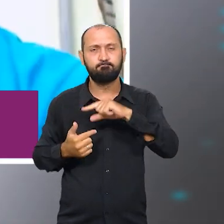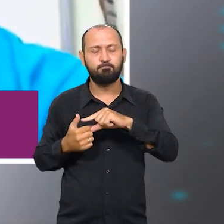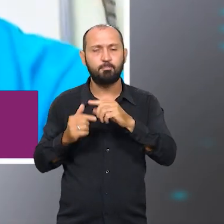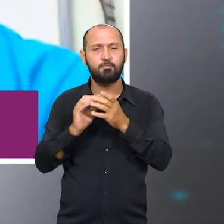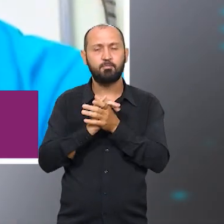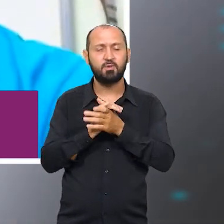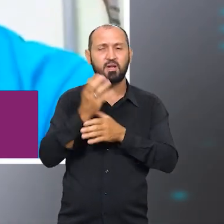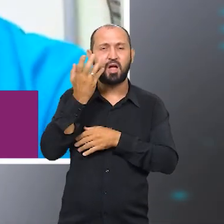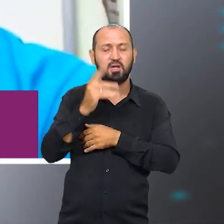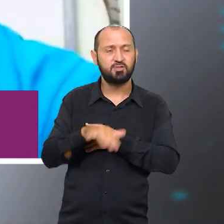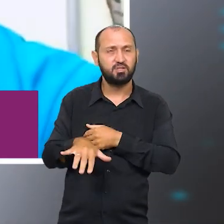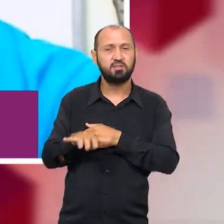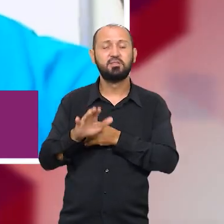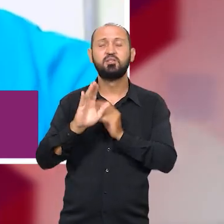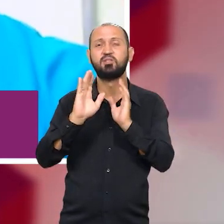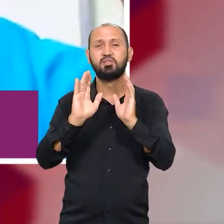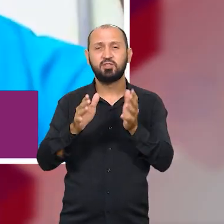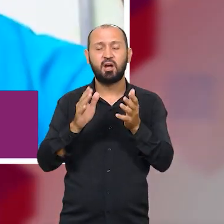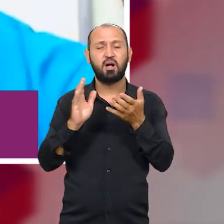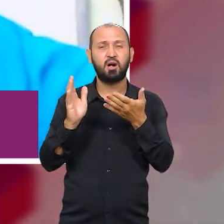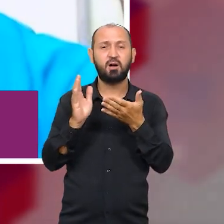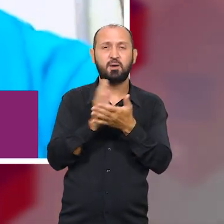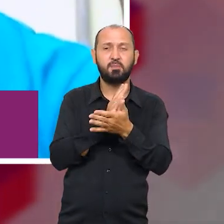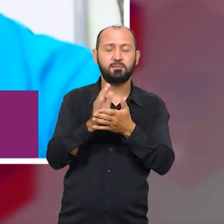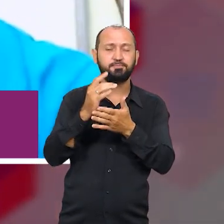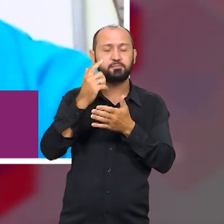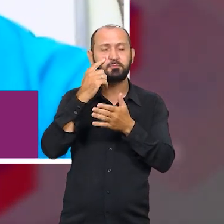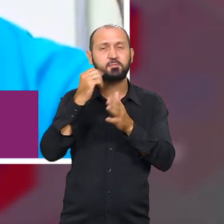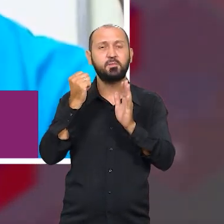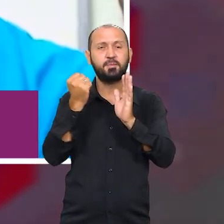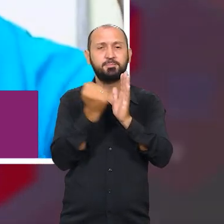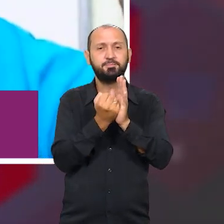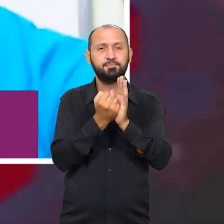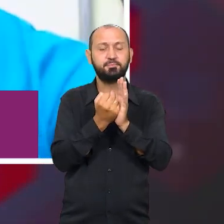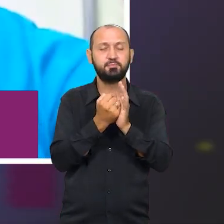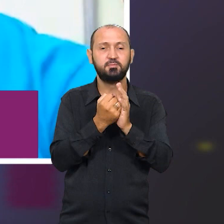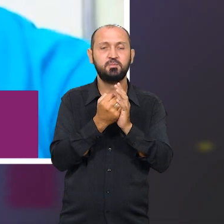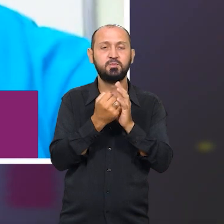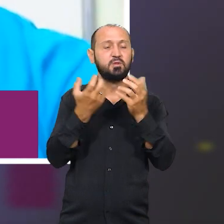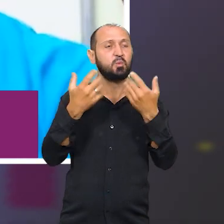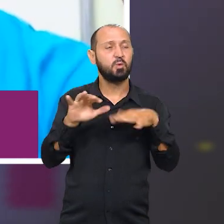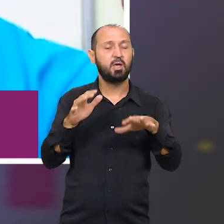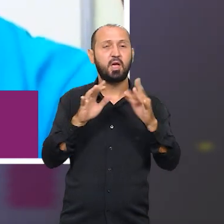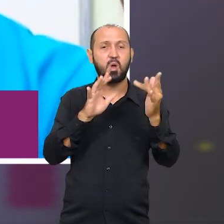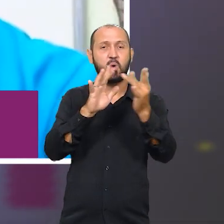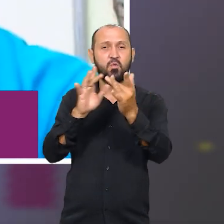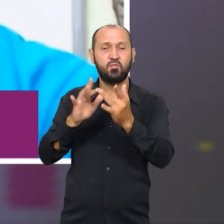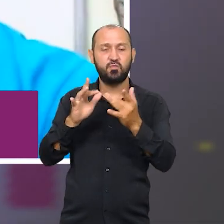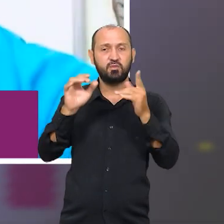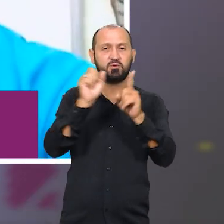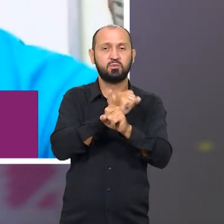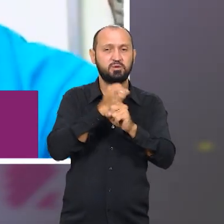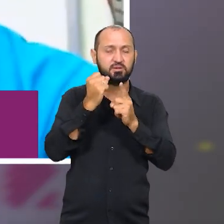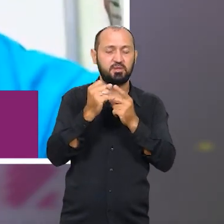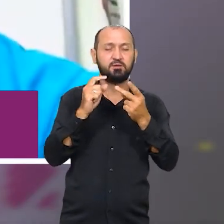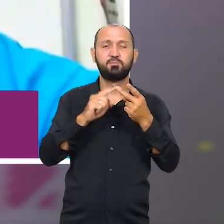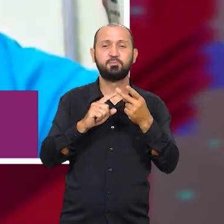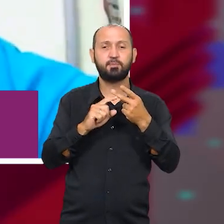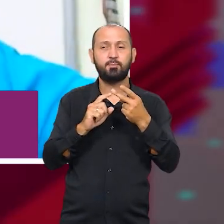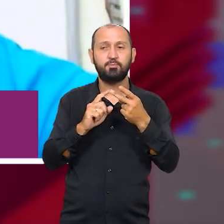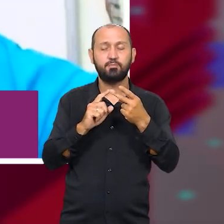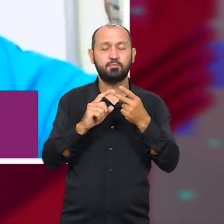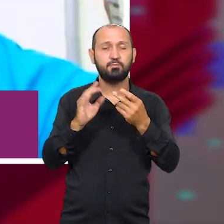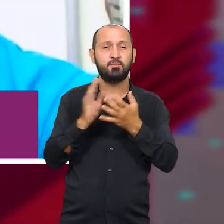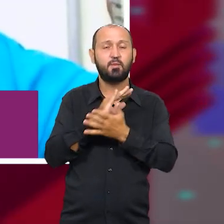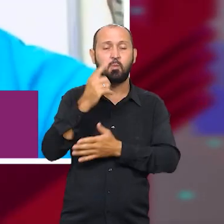afastada, desde criança ela já tinha algum sinal de não querer conviver em sociedade, tinha